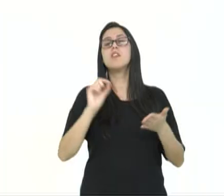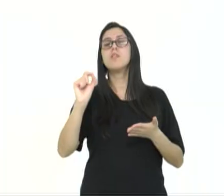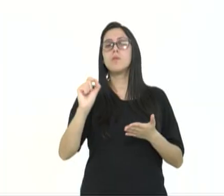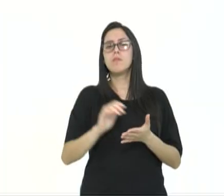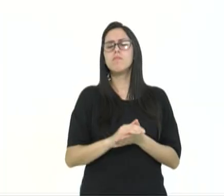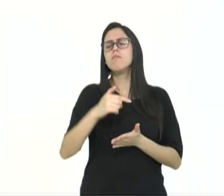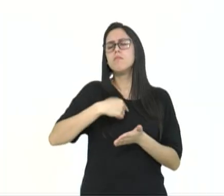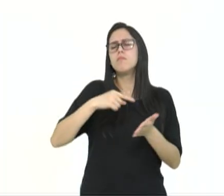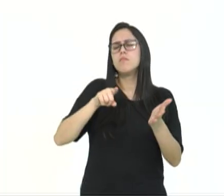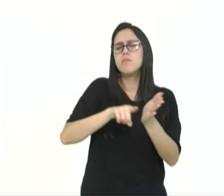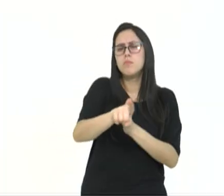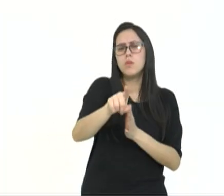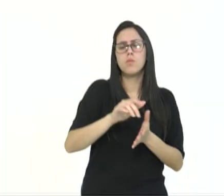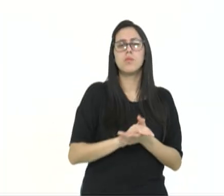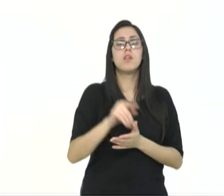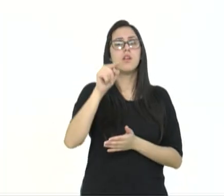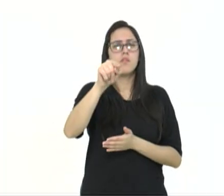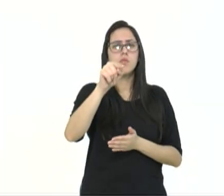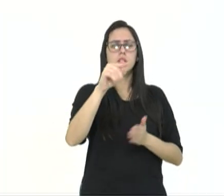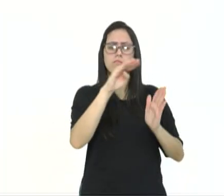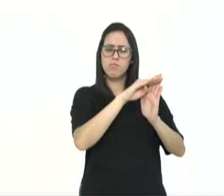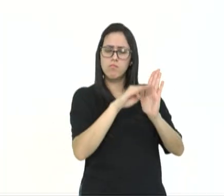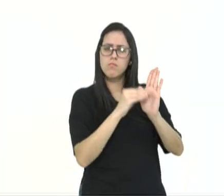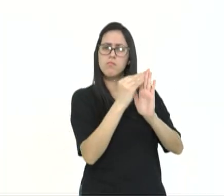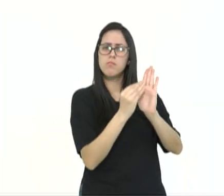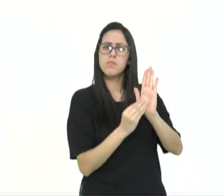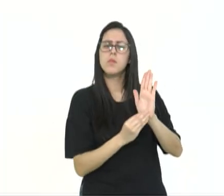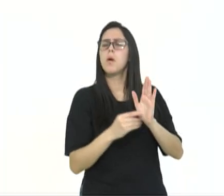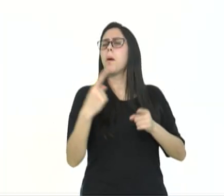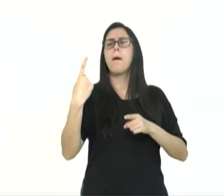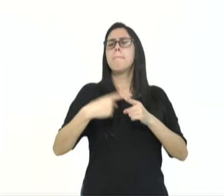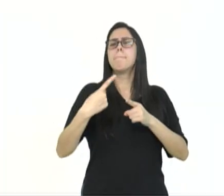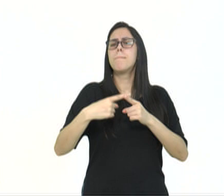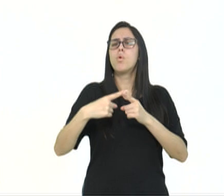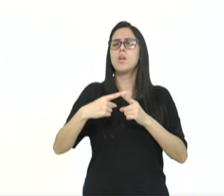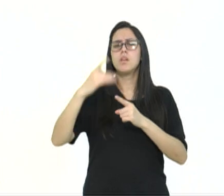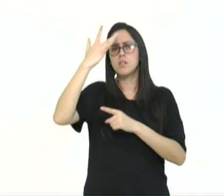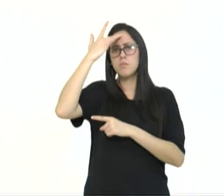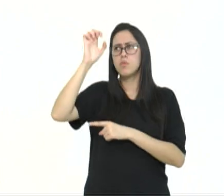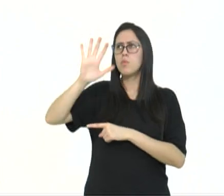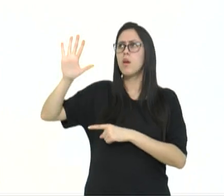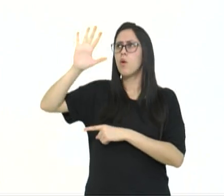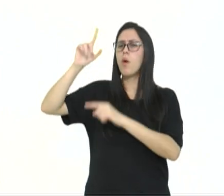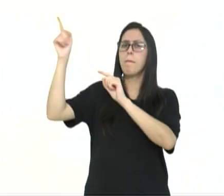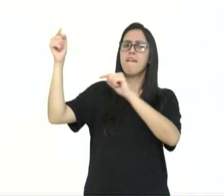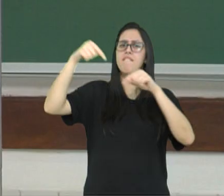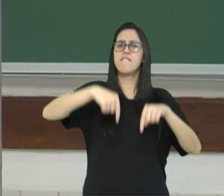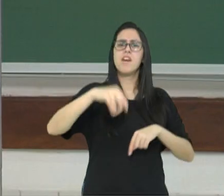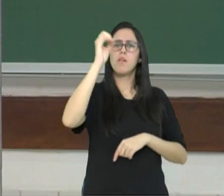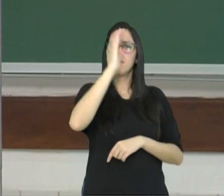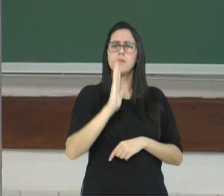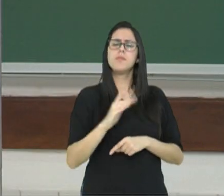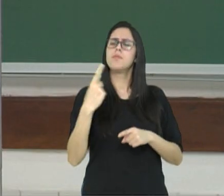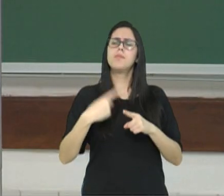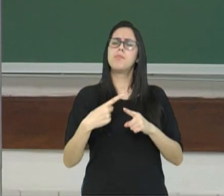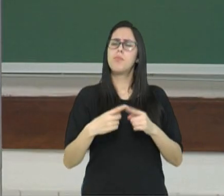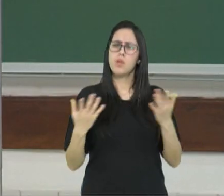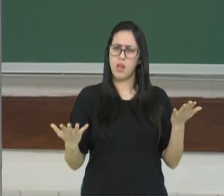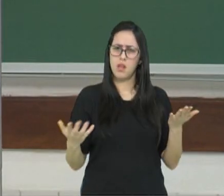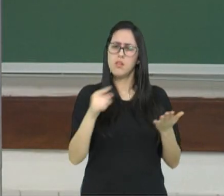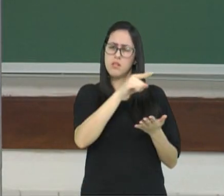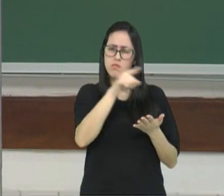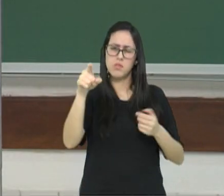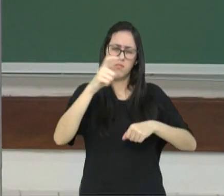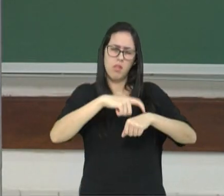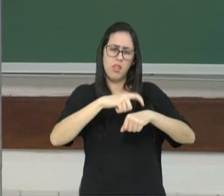que eu pergunto, cite abaixo os principais motivos que levaram a migração europeia para o território brasileiro. Vocês vão ter um